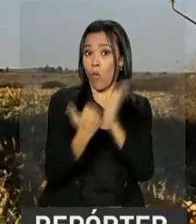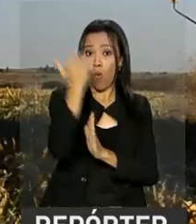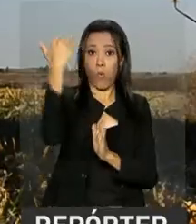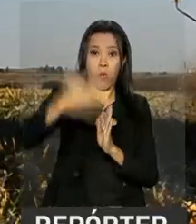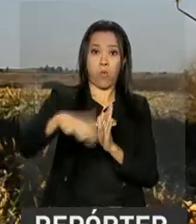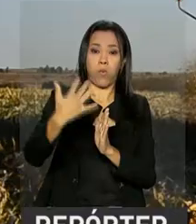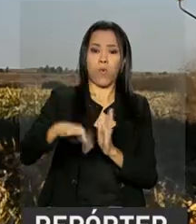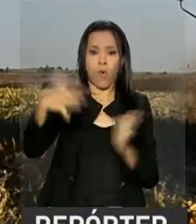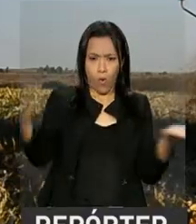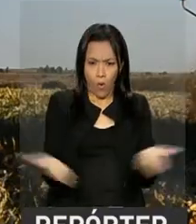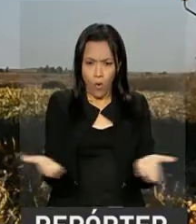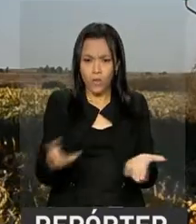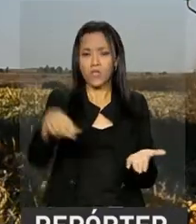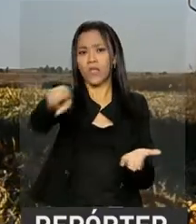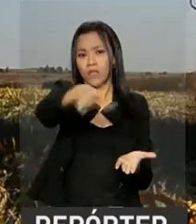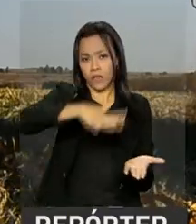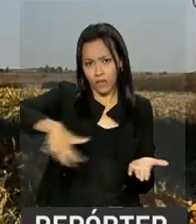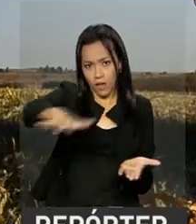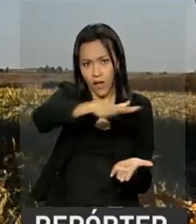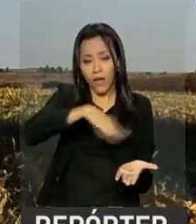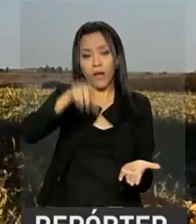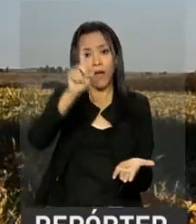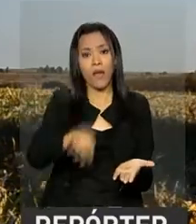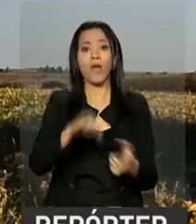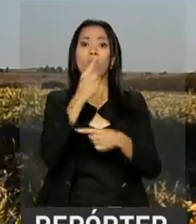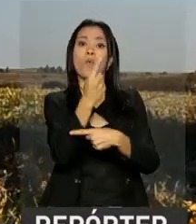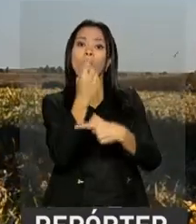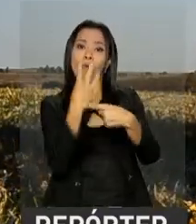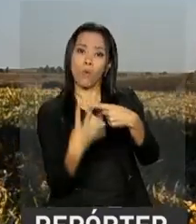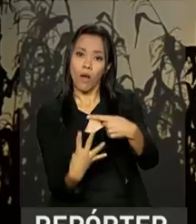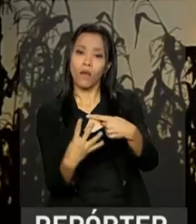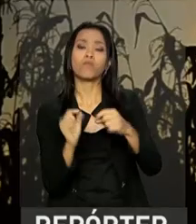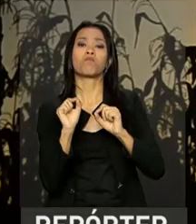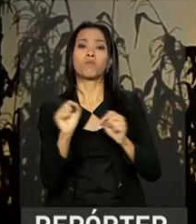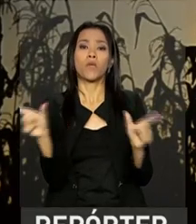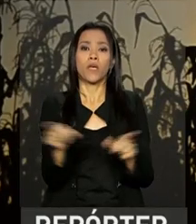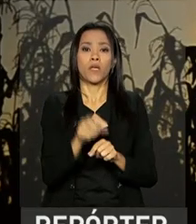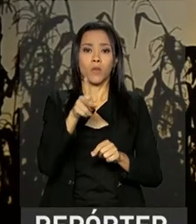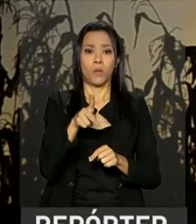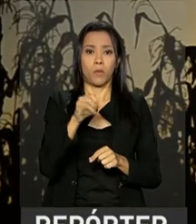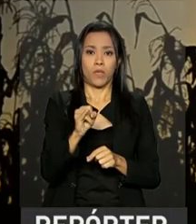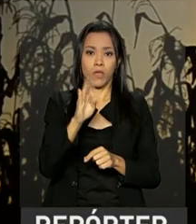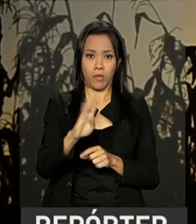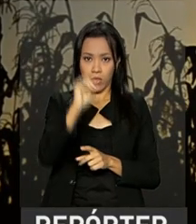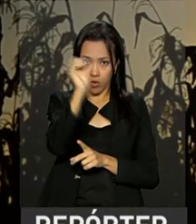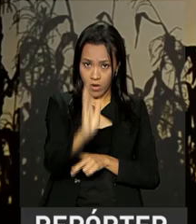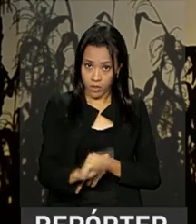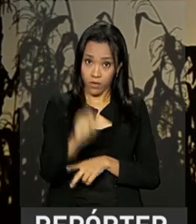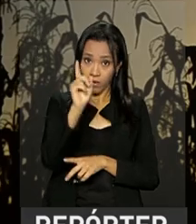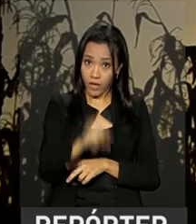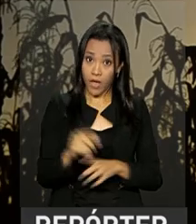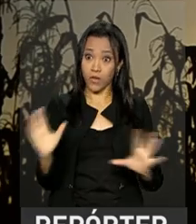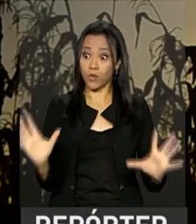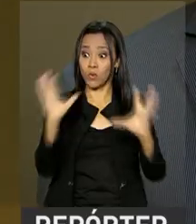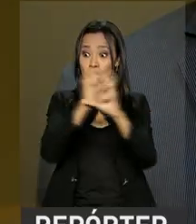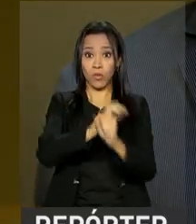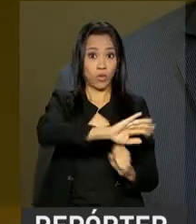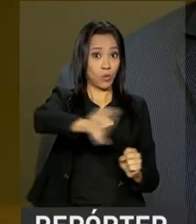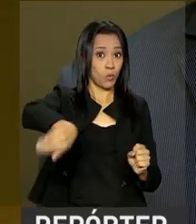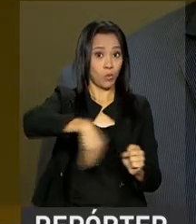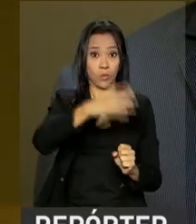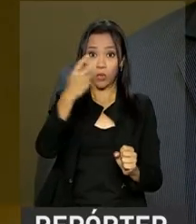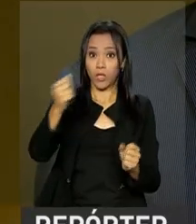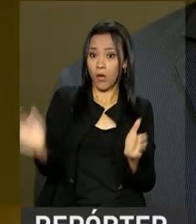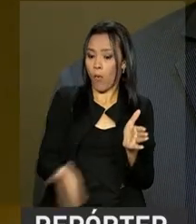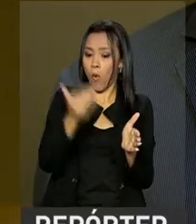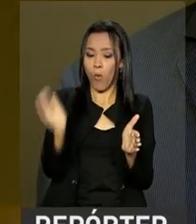todo o sensor hoje responde por cerca de um quarto do filme brasileiro conjunto de riquezas produzidas pelo país nós temos